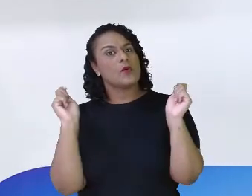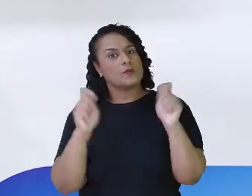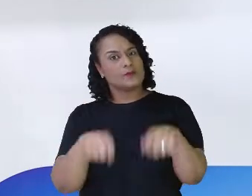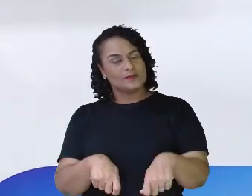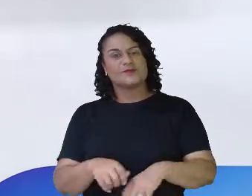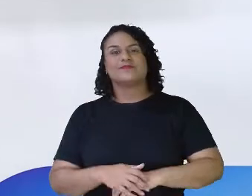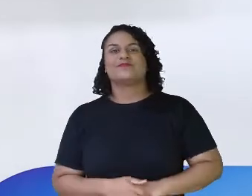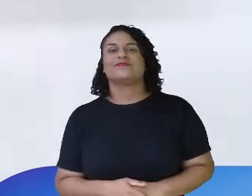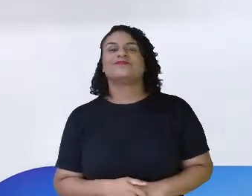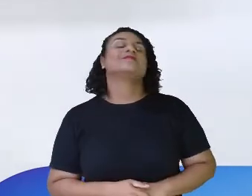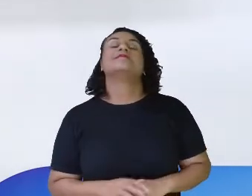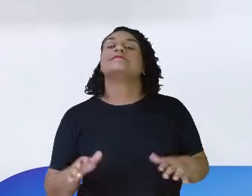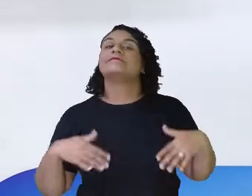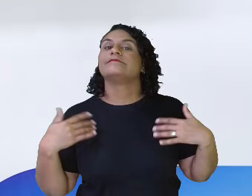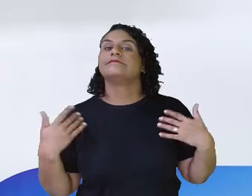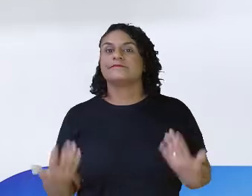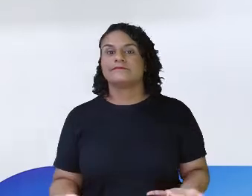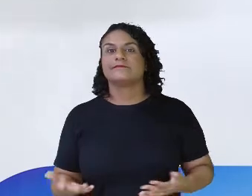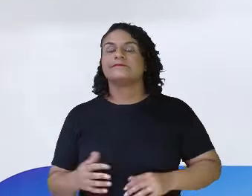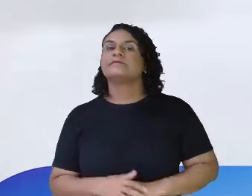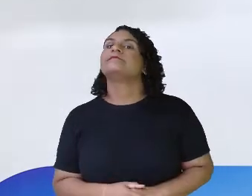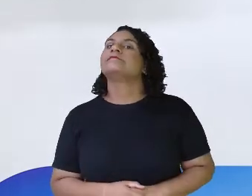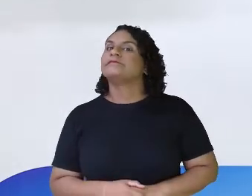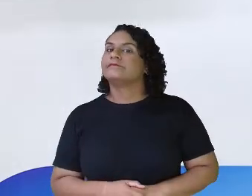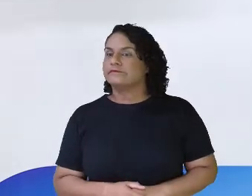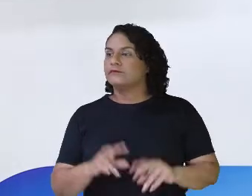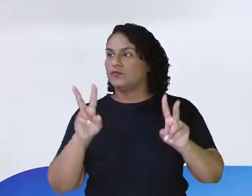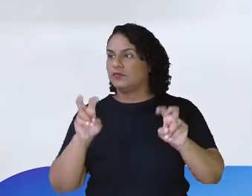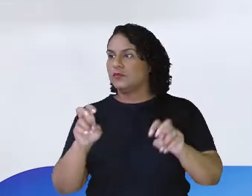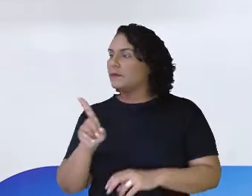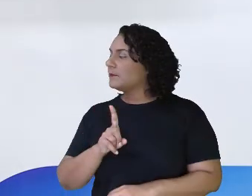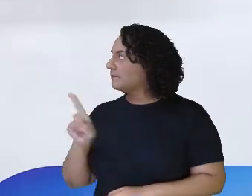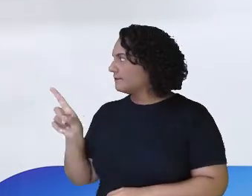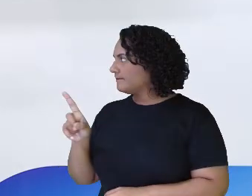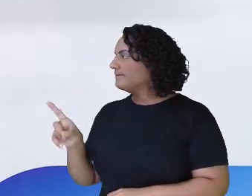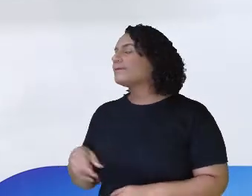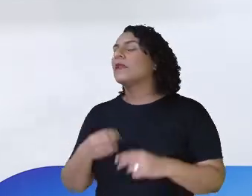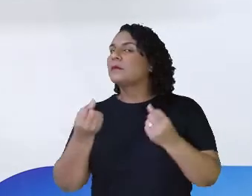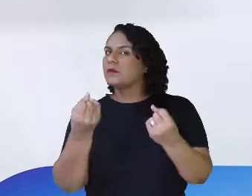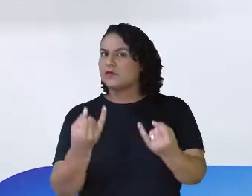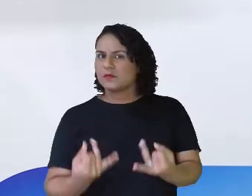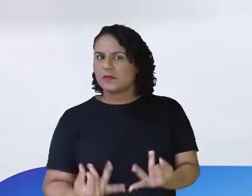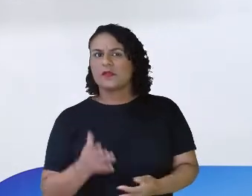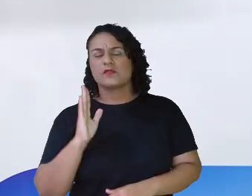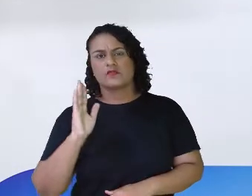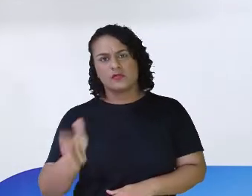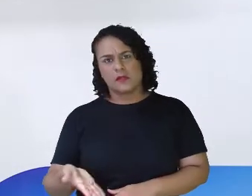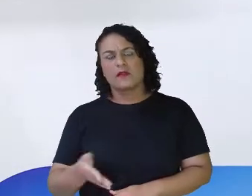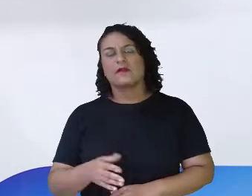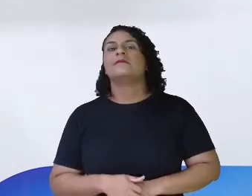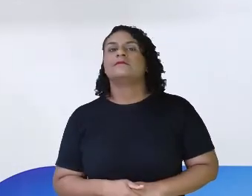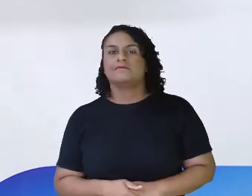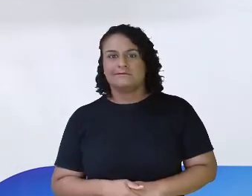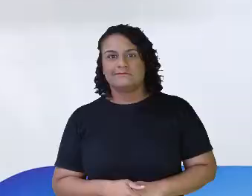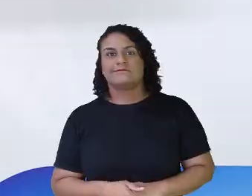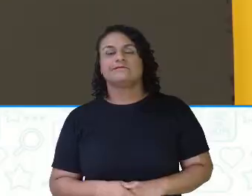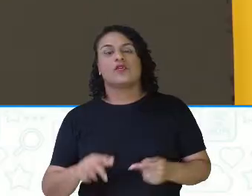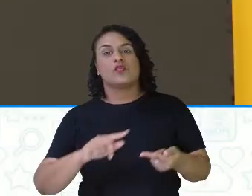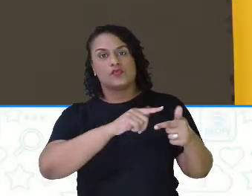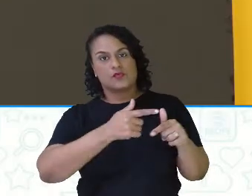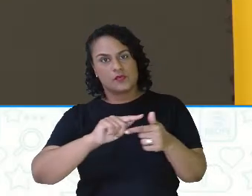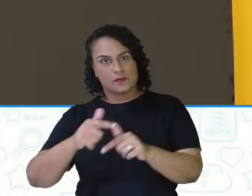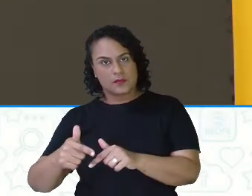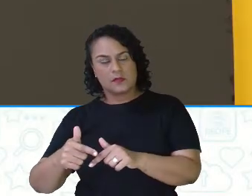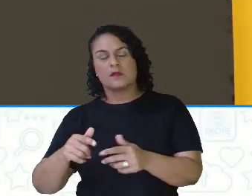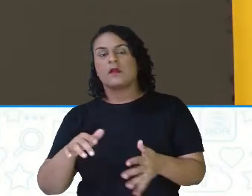Educa Recife. Bom, a gente vai falar um pouco hoje, como eu tinha dito para vocês, sobre figuras planas e